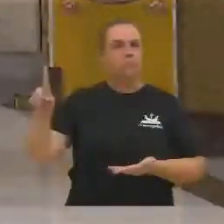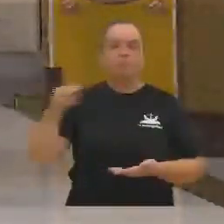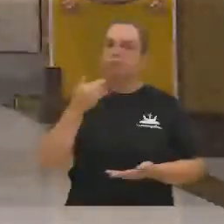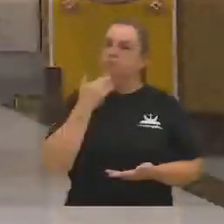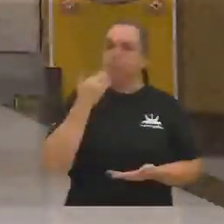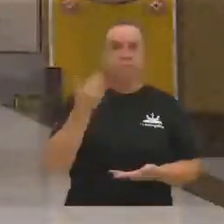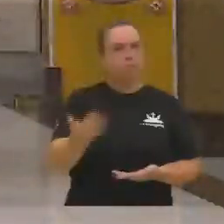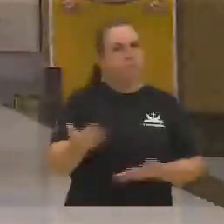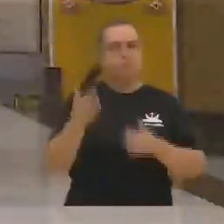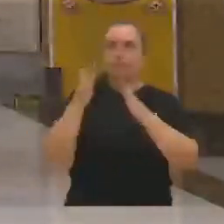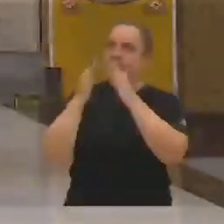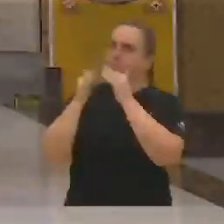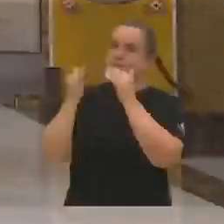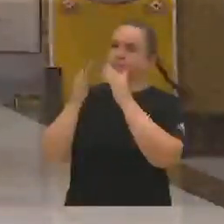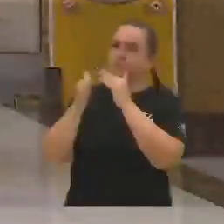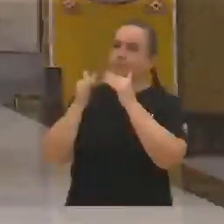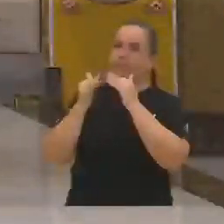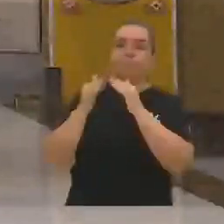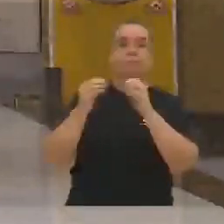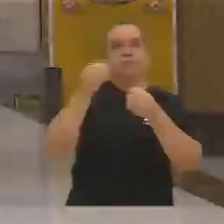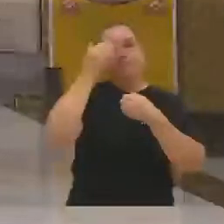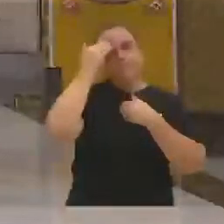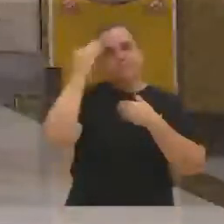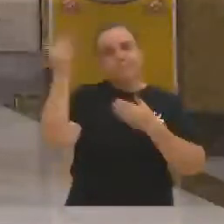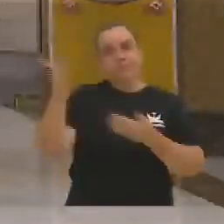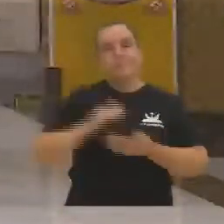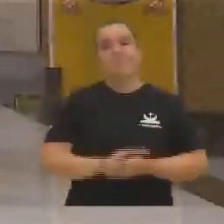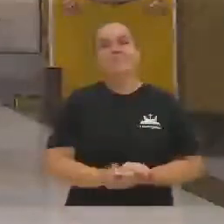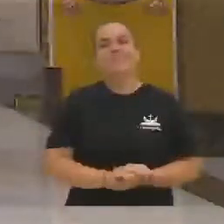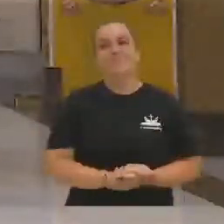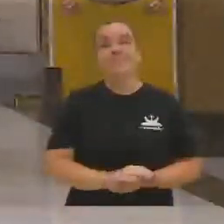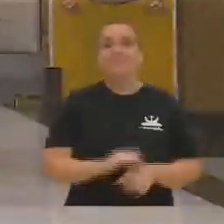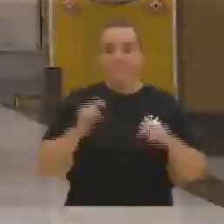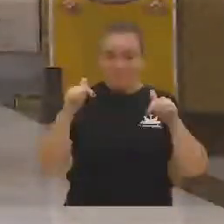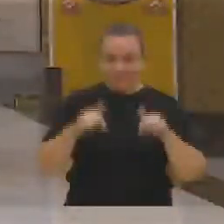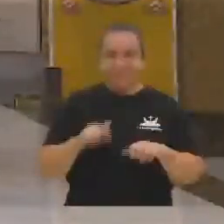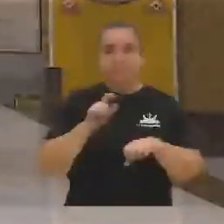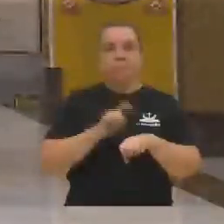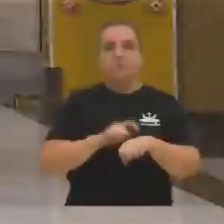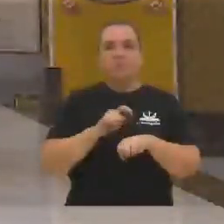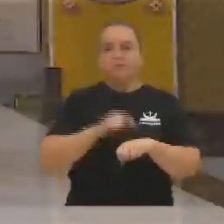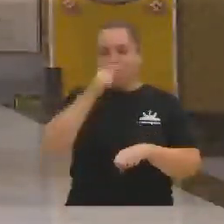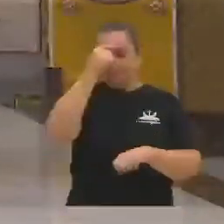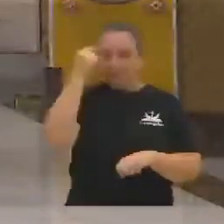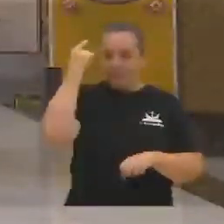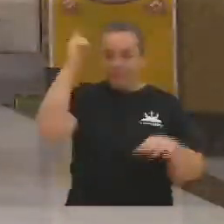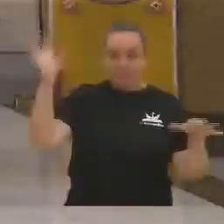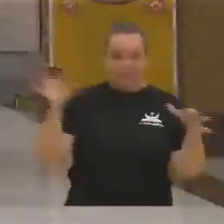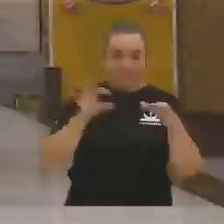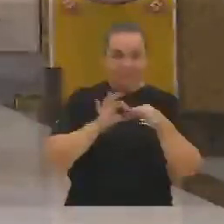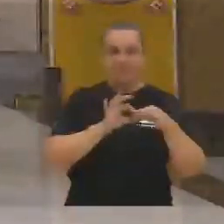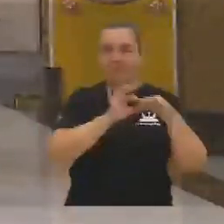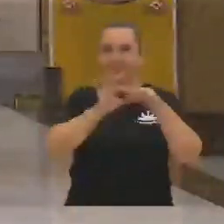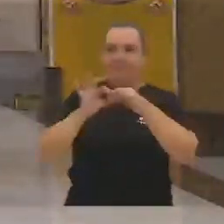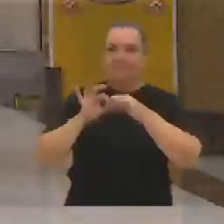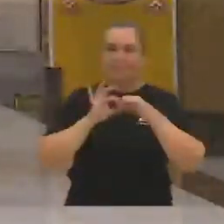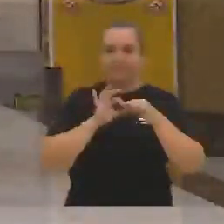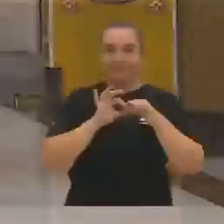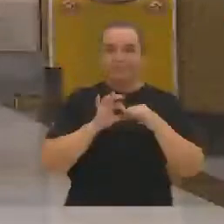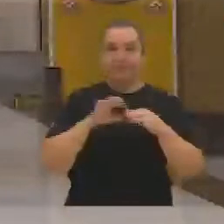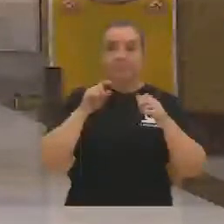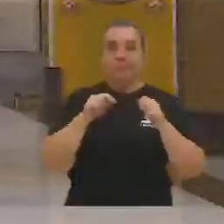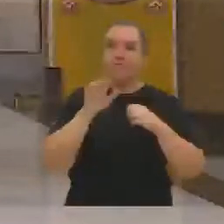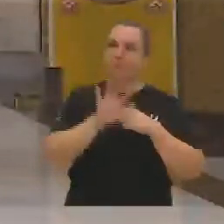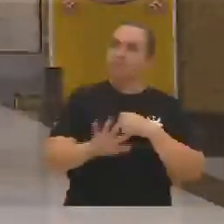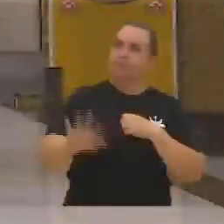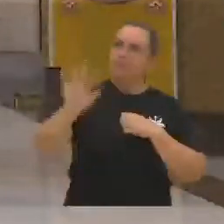pedido, sua súplica, seu agradecimento nesta hora sagrada. Una-se a nós nesta rede